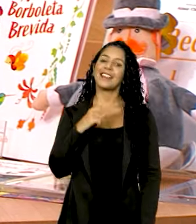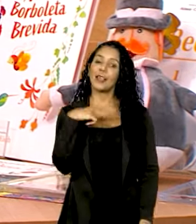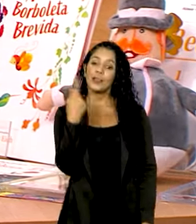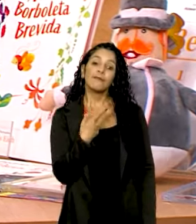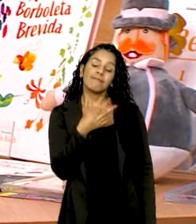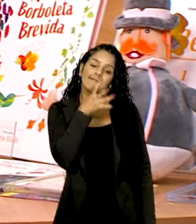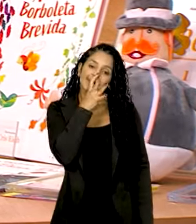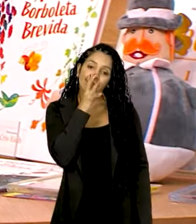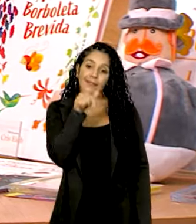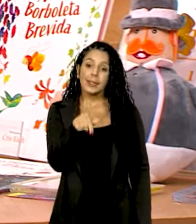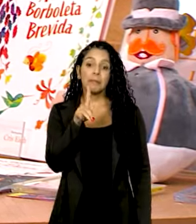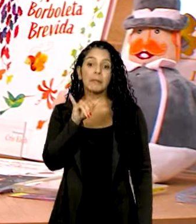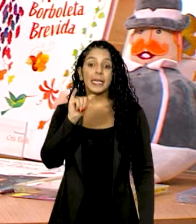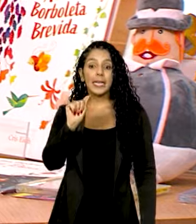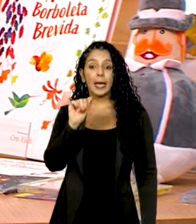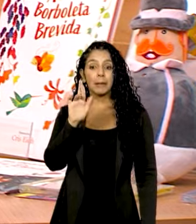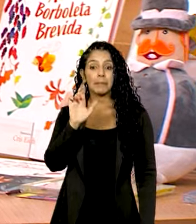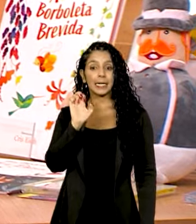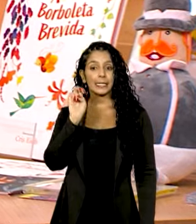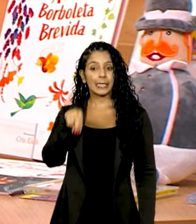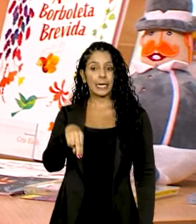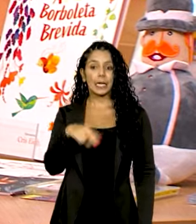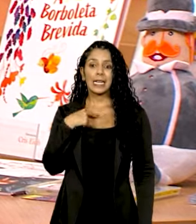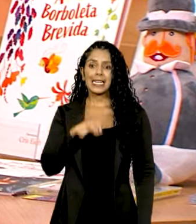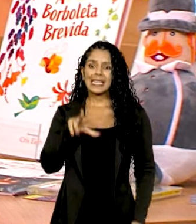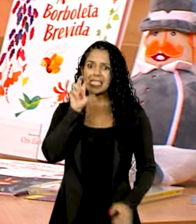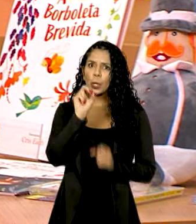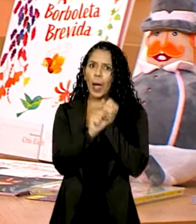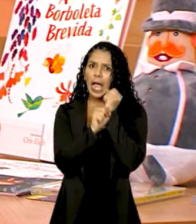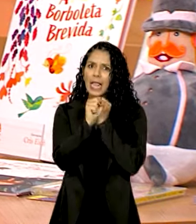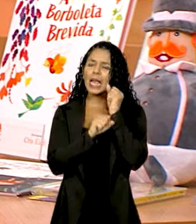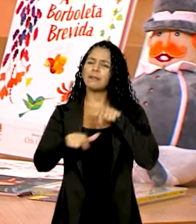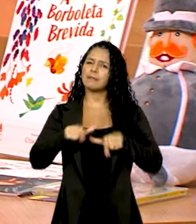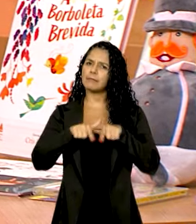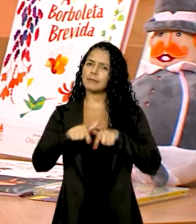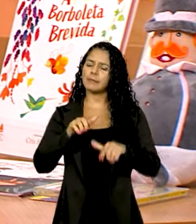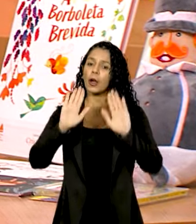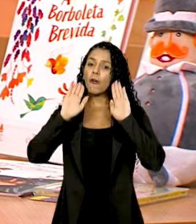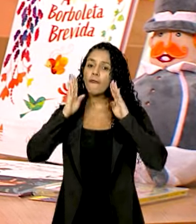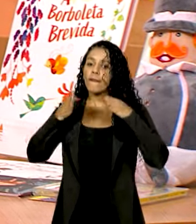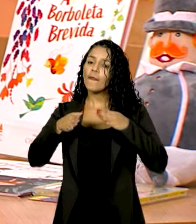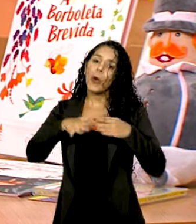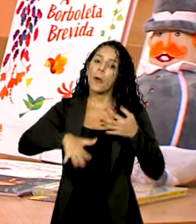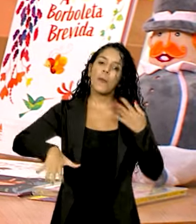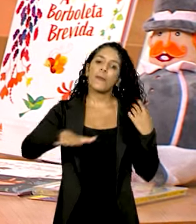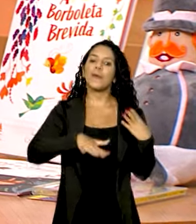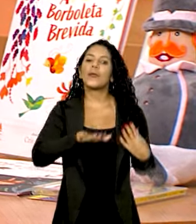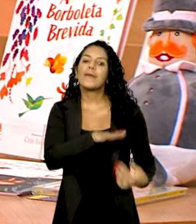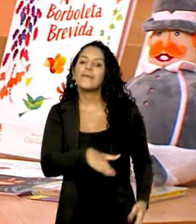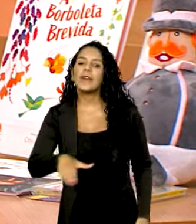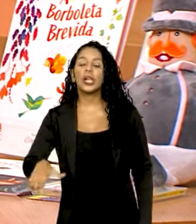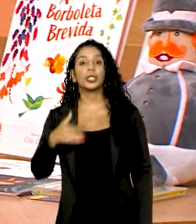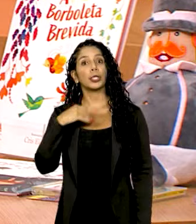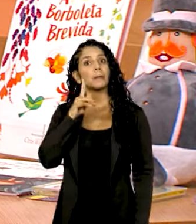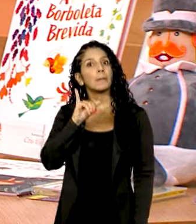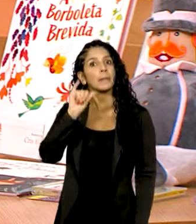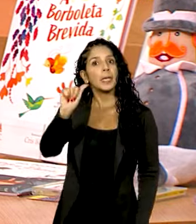ouviu agora a nossa querida Bia Bedran ao longo de 50 anos de carreira dedicados ao público infantil. A Bia